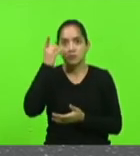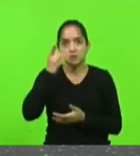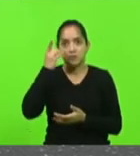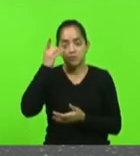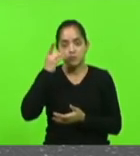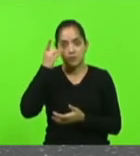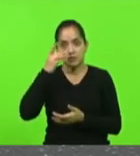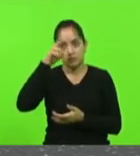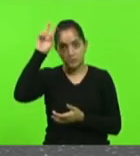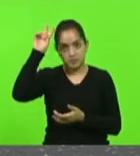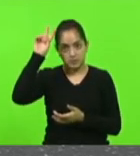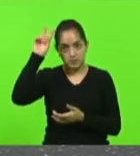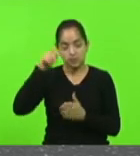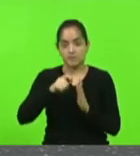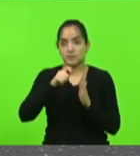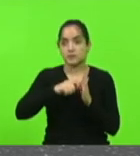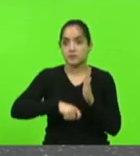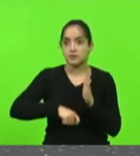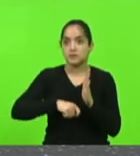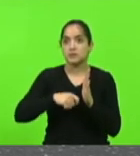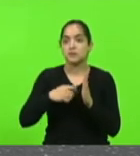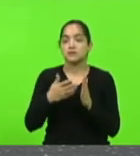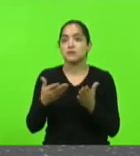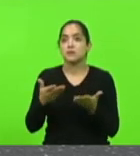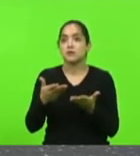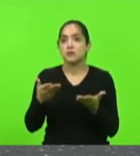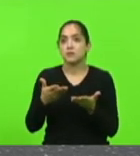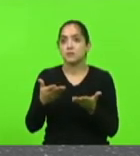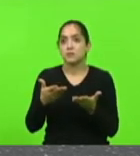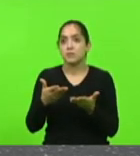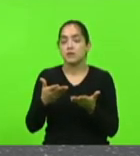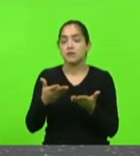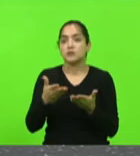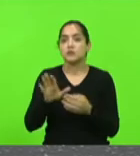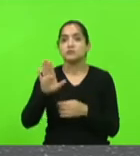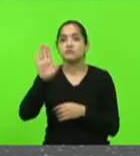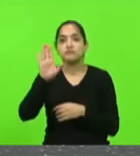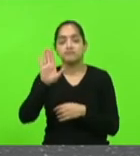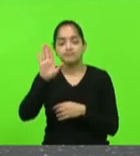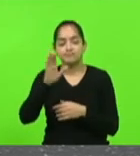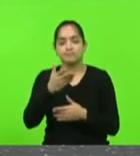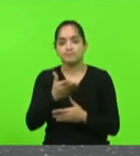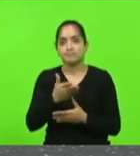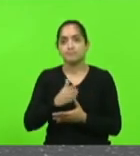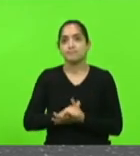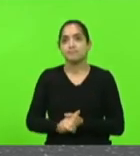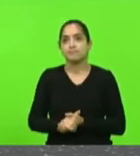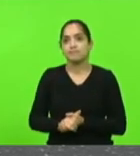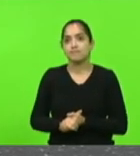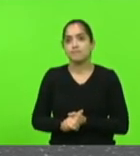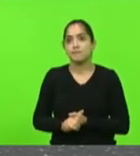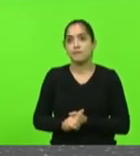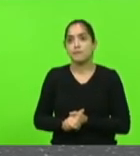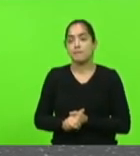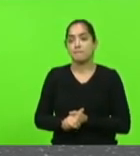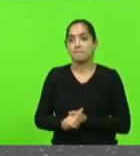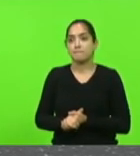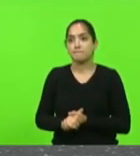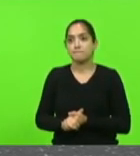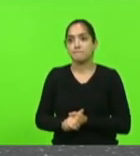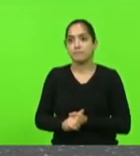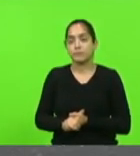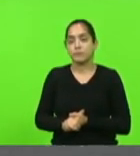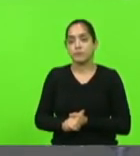aqui, desejo de fazer uma parte, quero lhe ouvir com muito prazer, deputado Vicente. Senhor